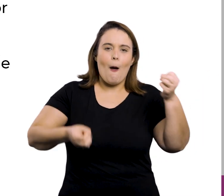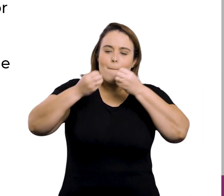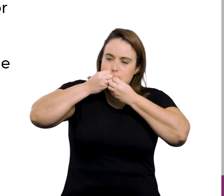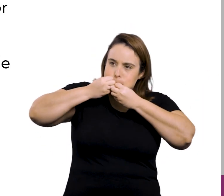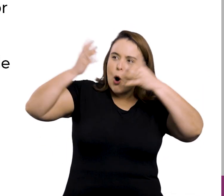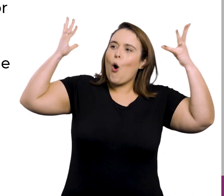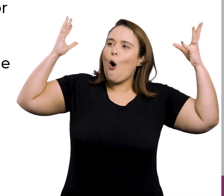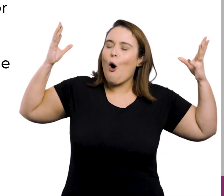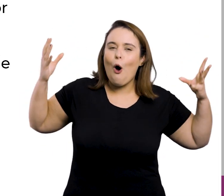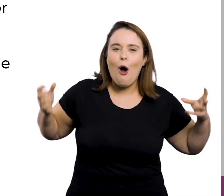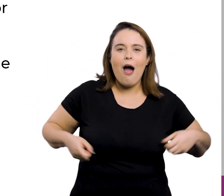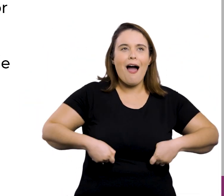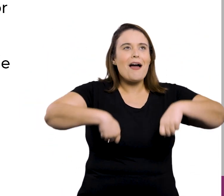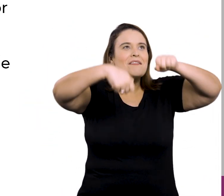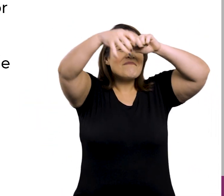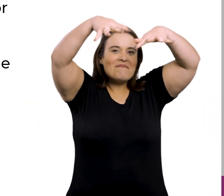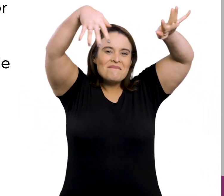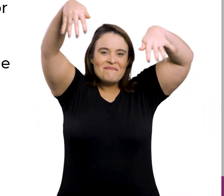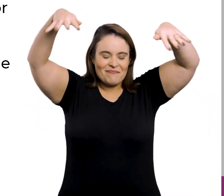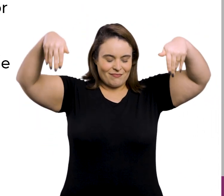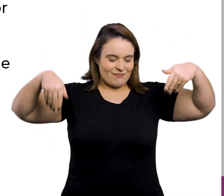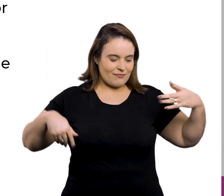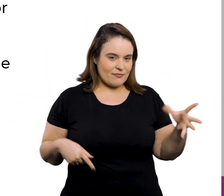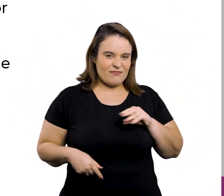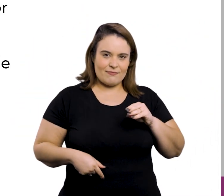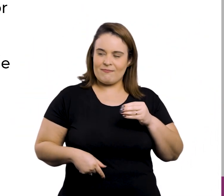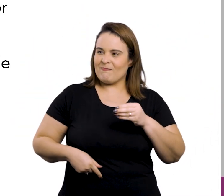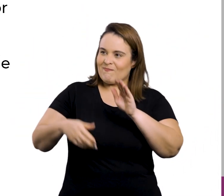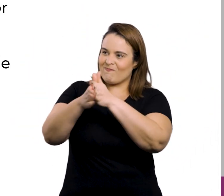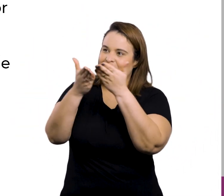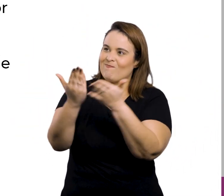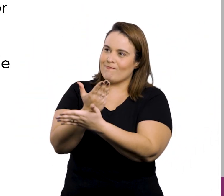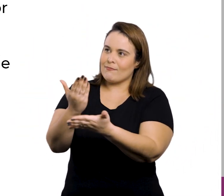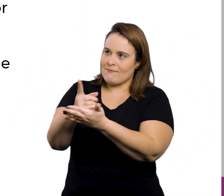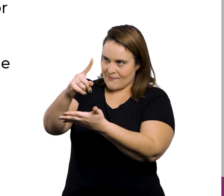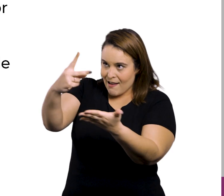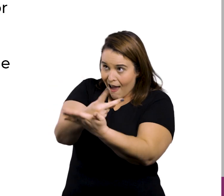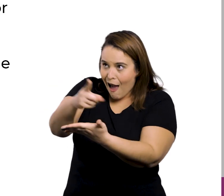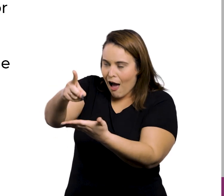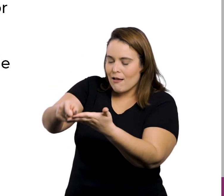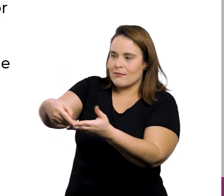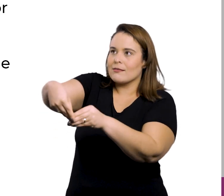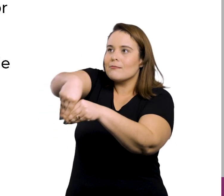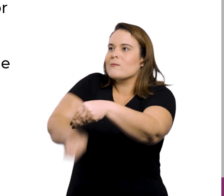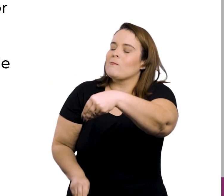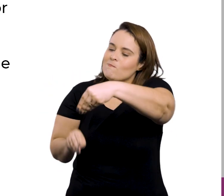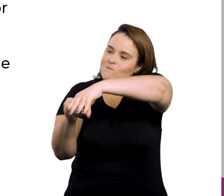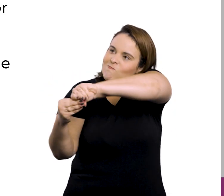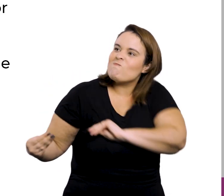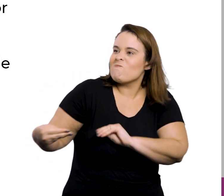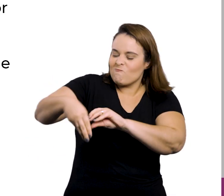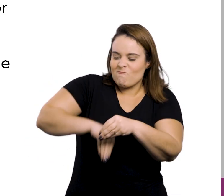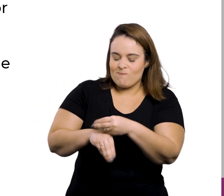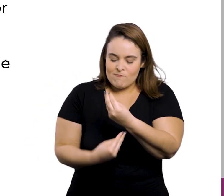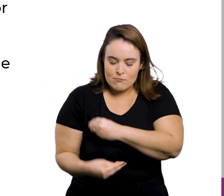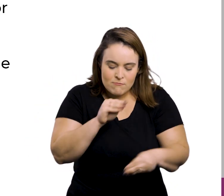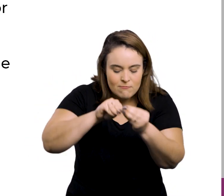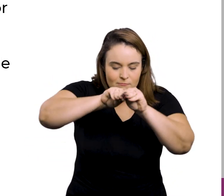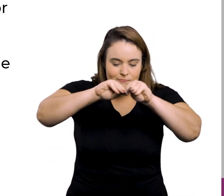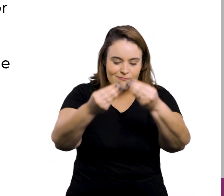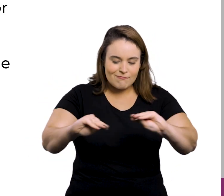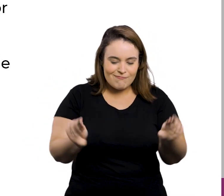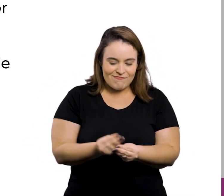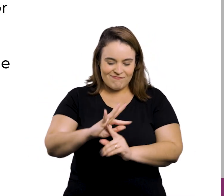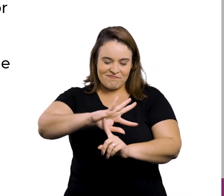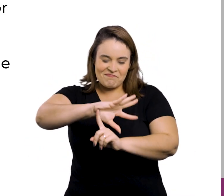de todo o país. Vão virar confete, bandeirinha de festa junina e boneco de papel machê, e